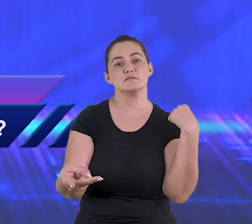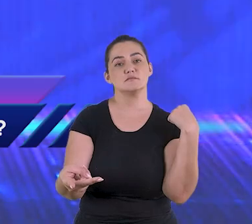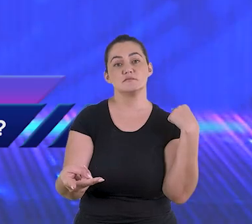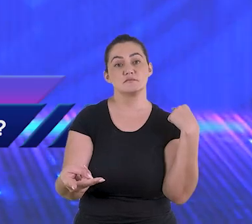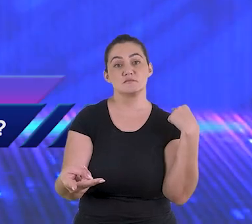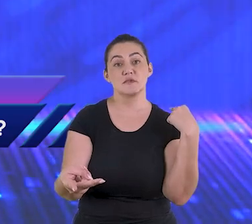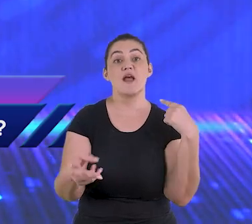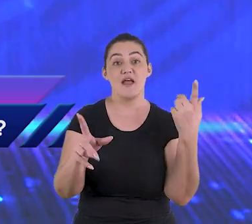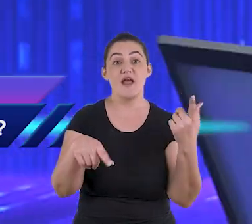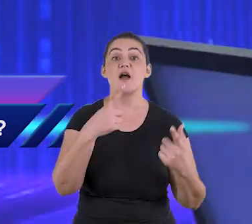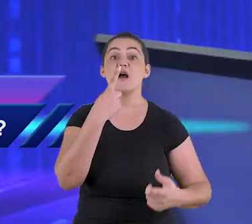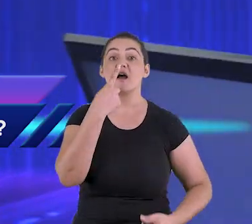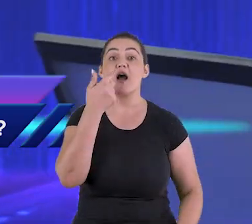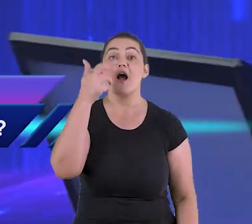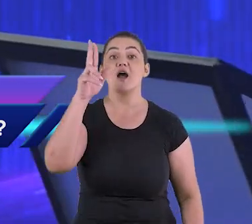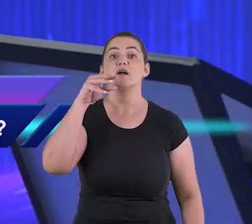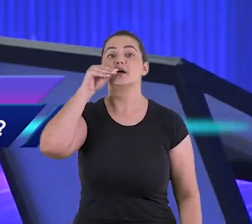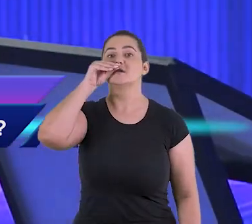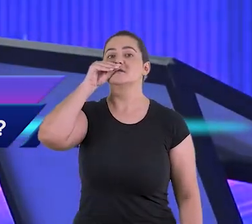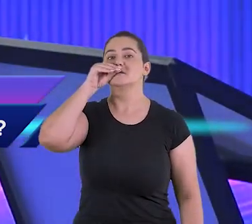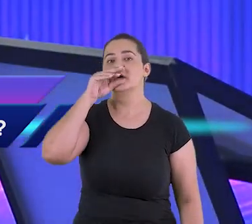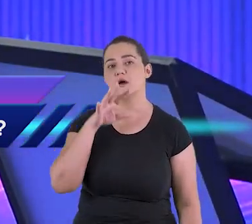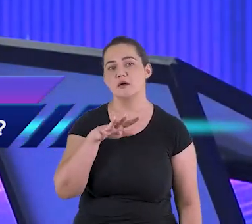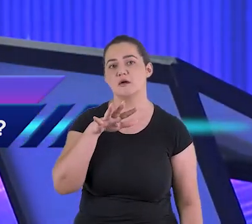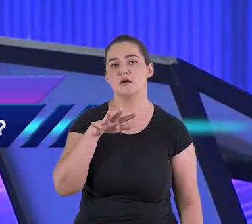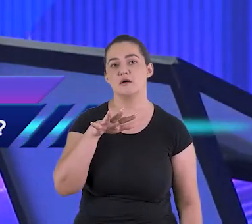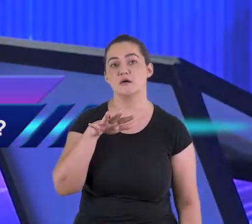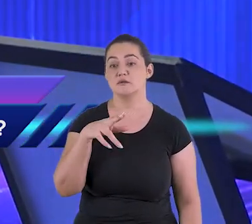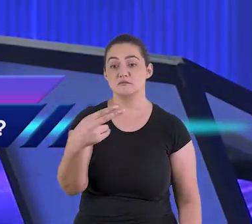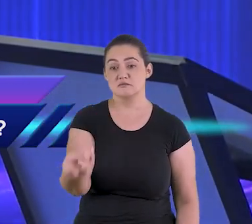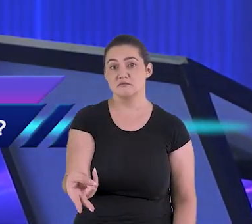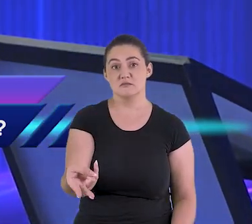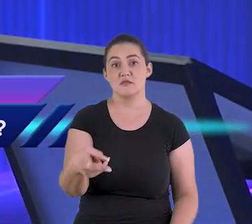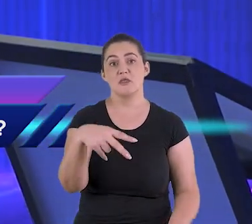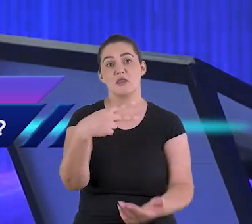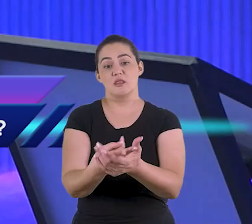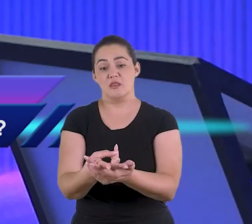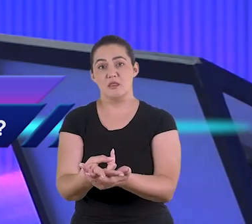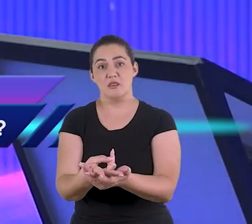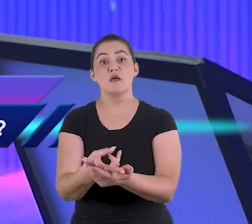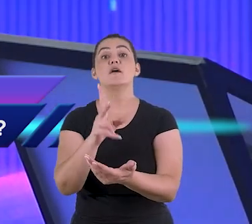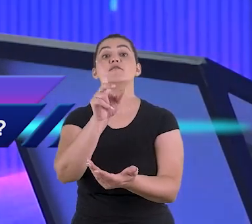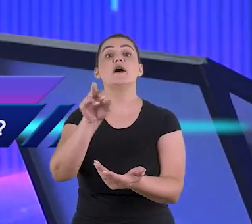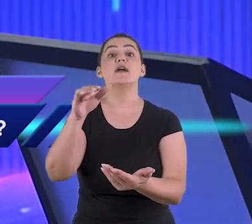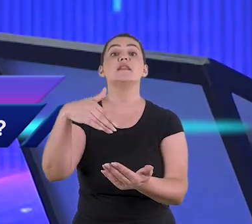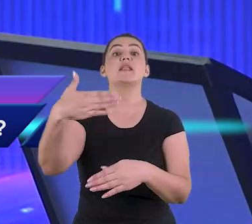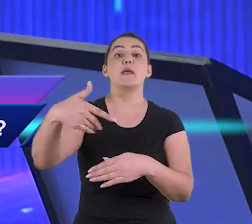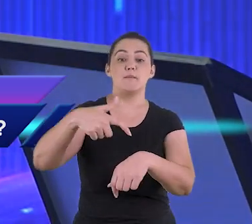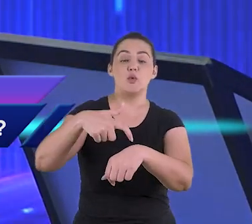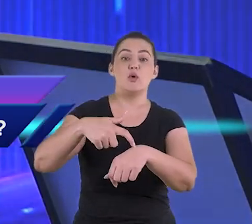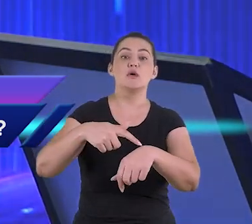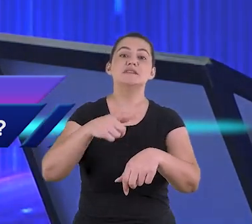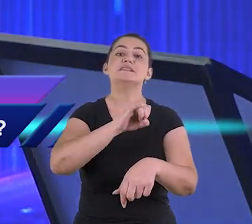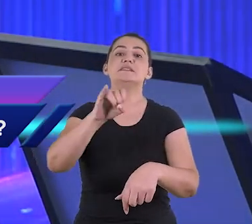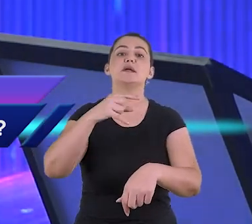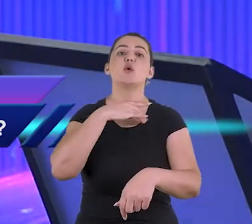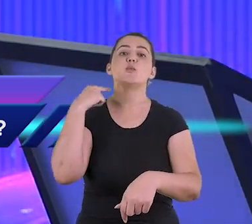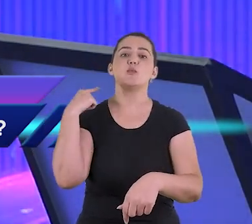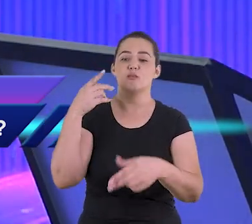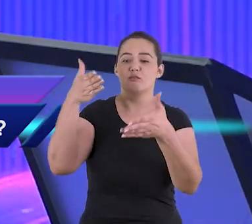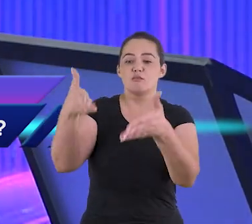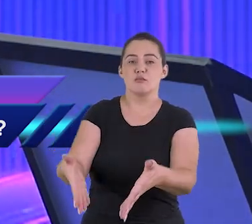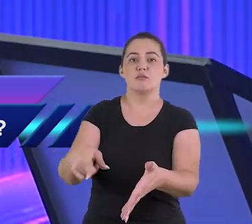planos. Quando o fôlego de vida sai, o corpo voltará ao pó. Os